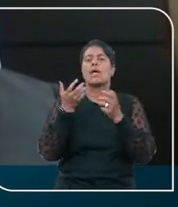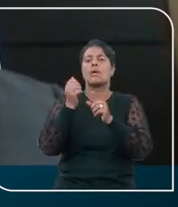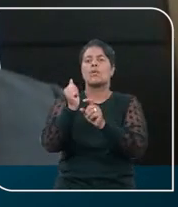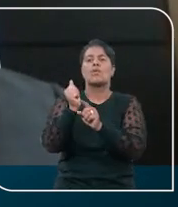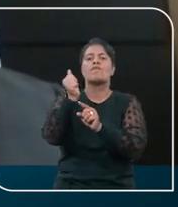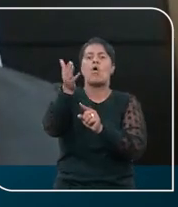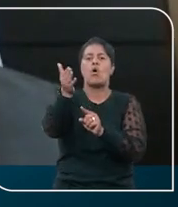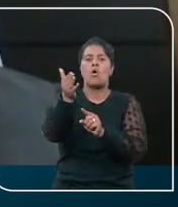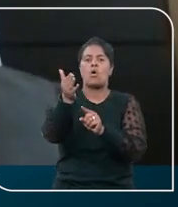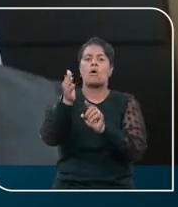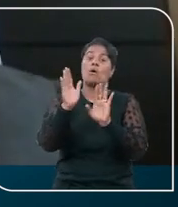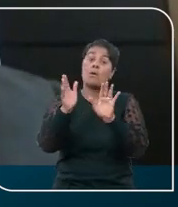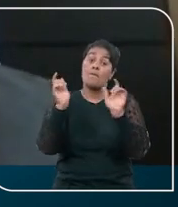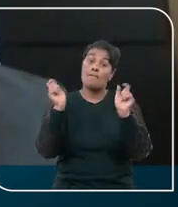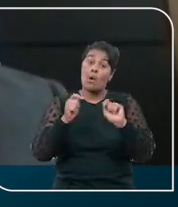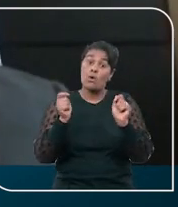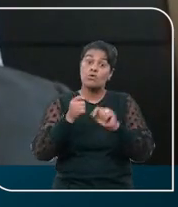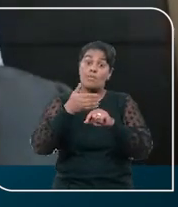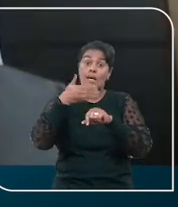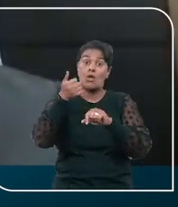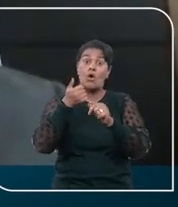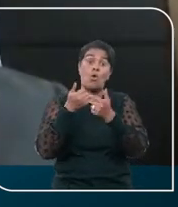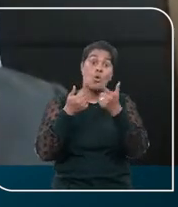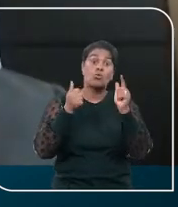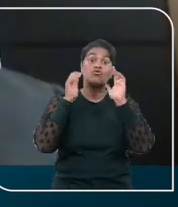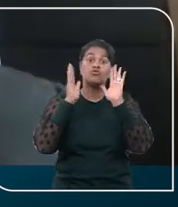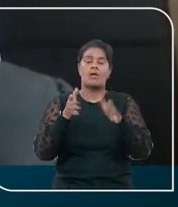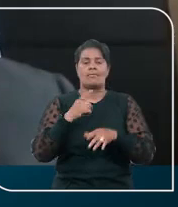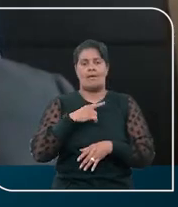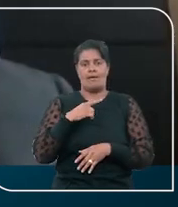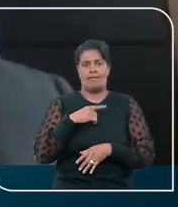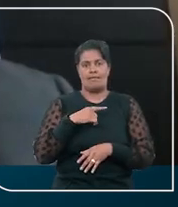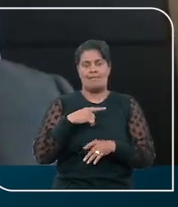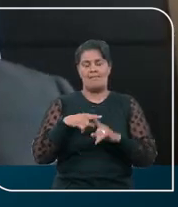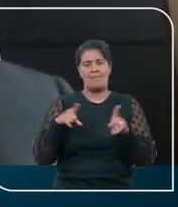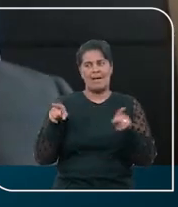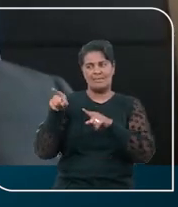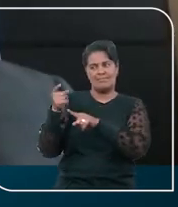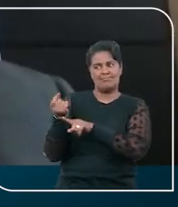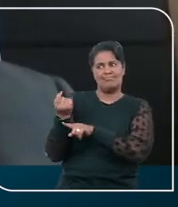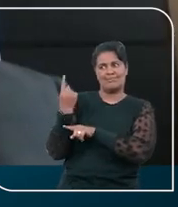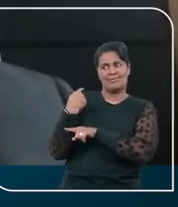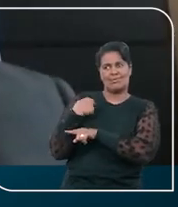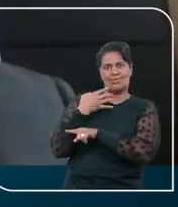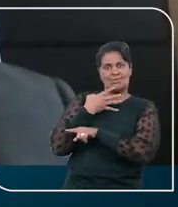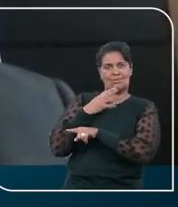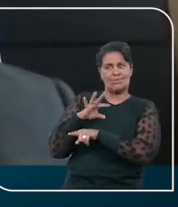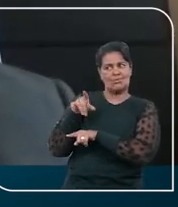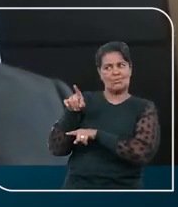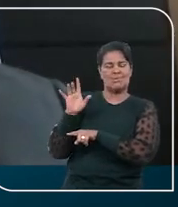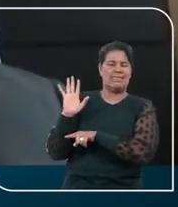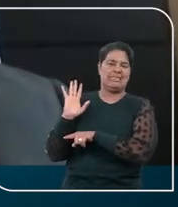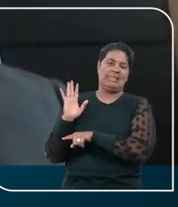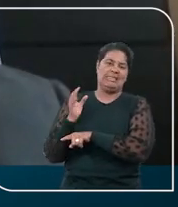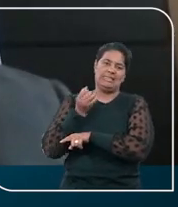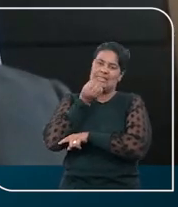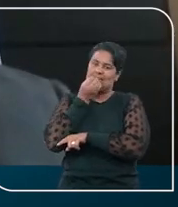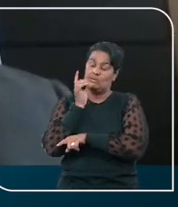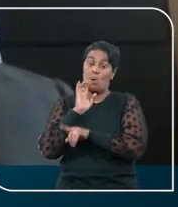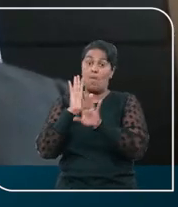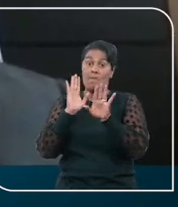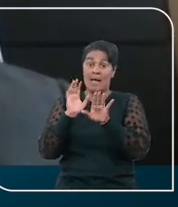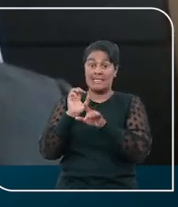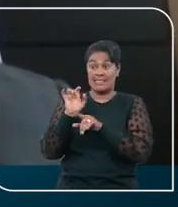que já estão no condomínio. Em último lugar, os estranhos. A questão é que esses estranhos, se houver uma vedação